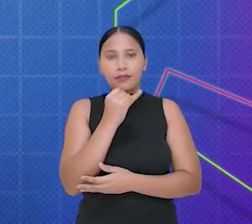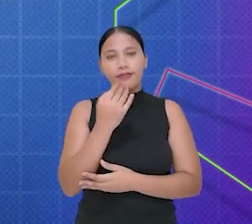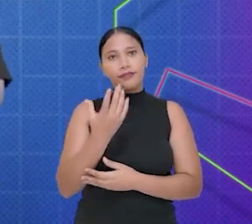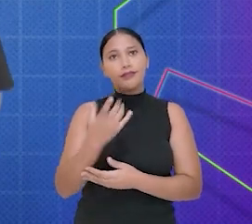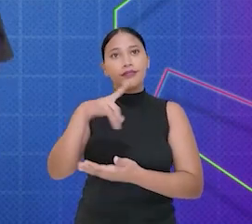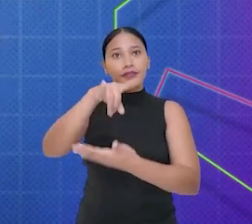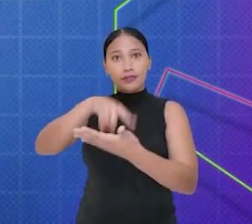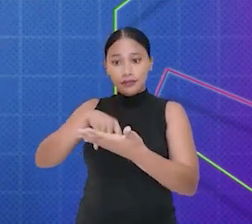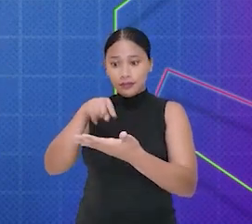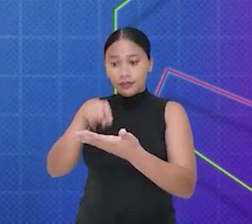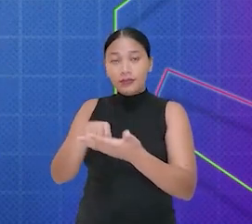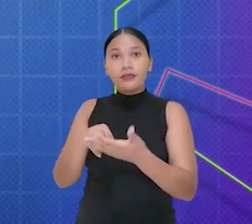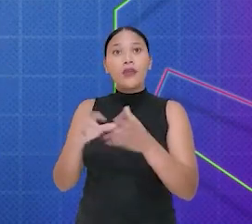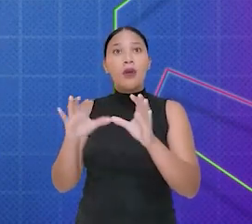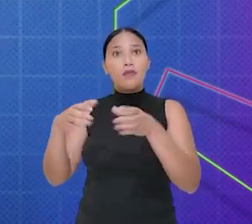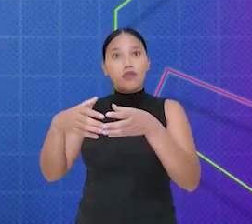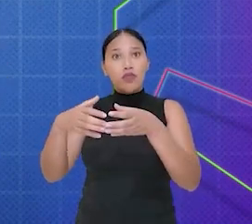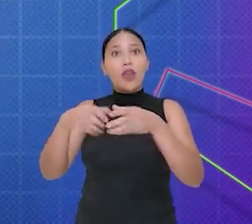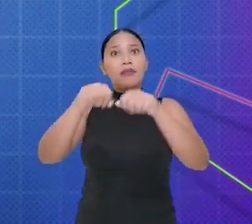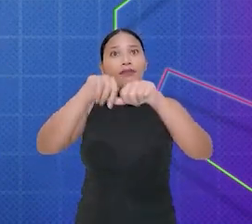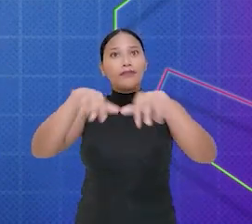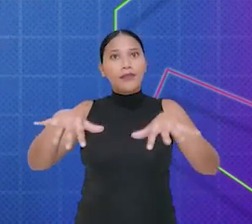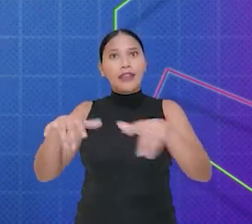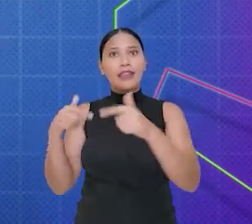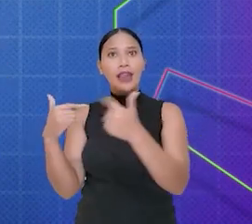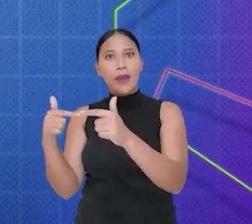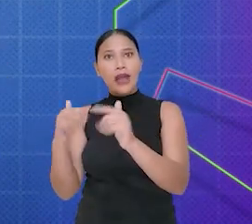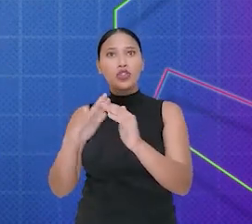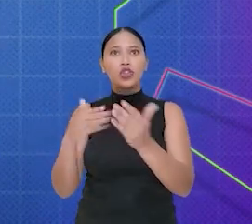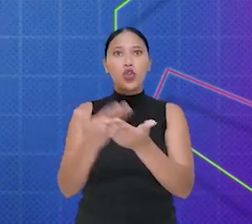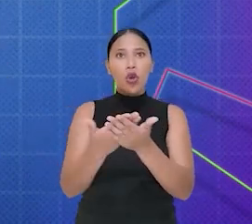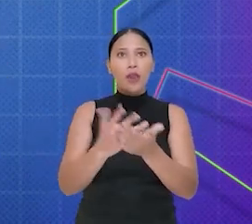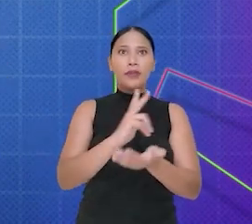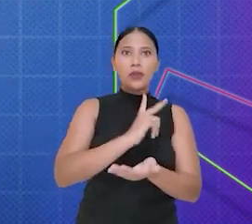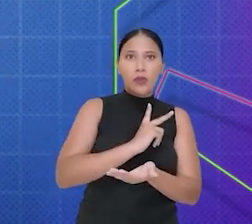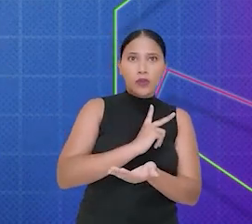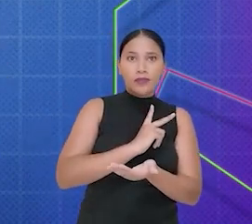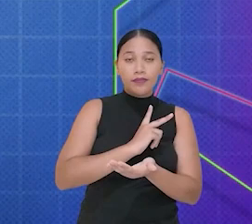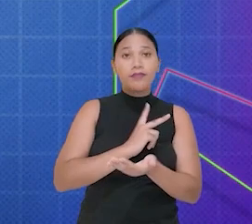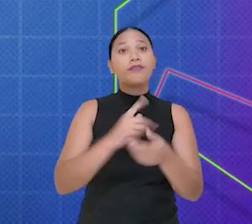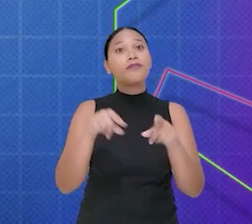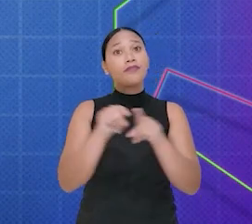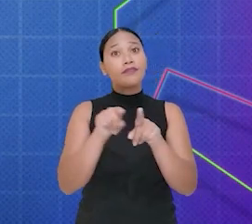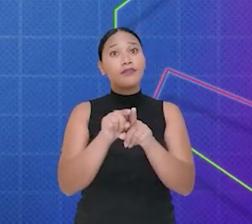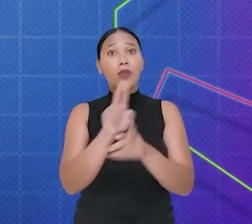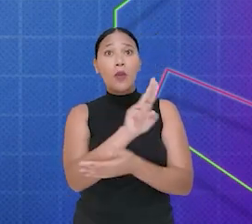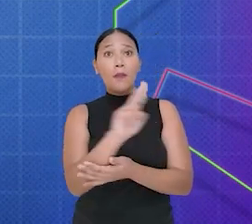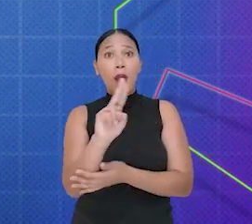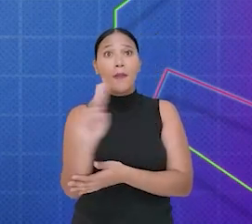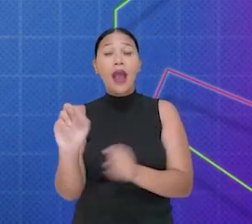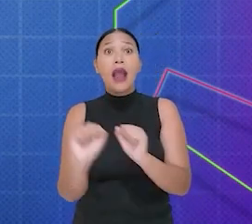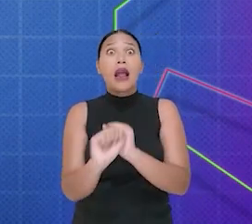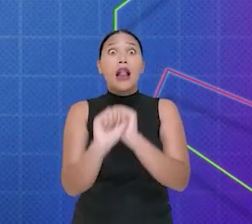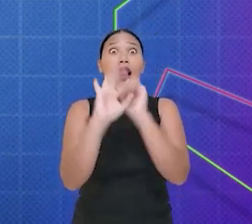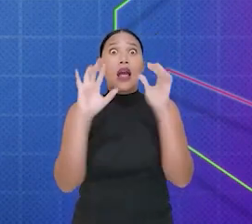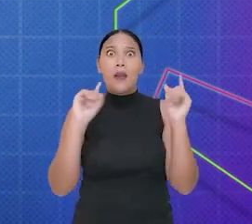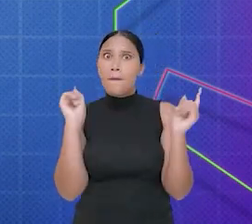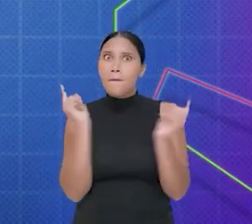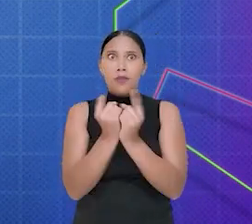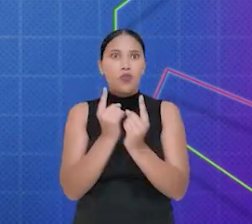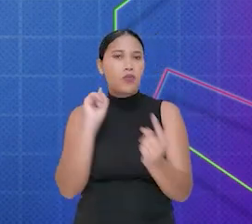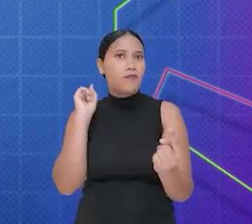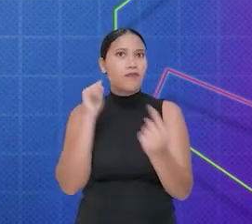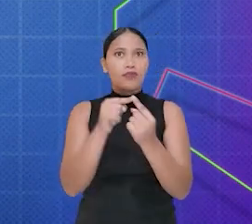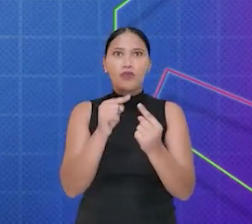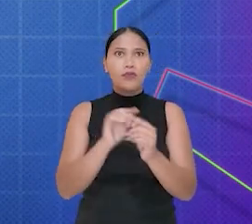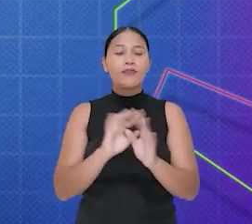exemplo, dentro da pasta documentos, você pode criar subpastas como trabalho, escola e pessoal. Nomeie suas pastas de forma clara